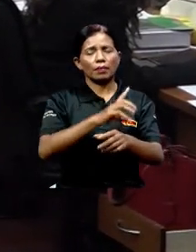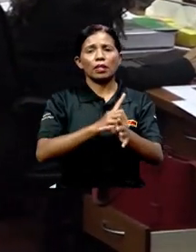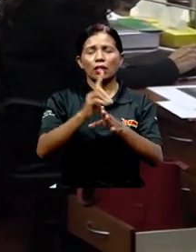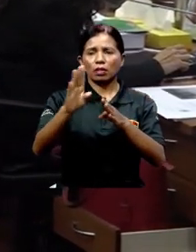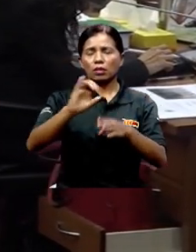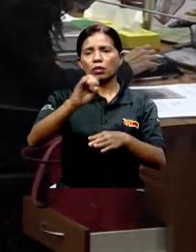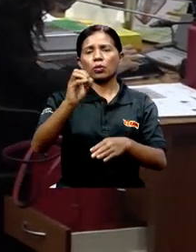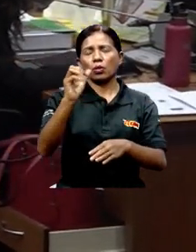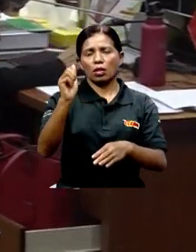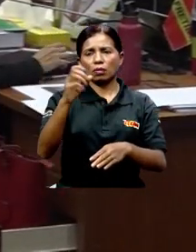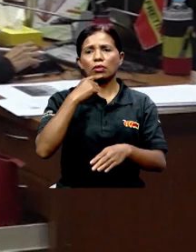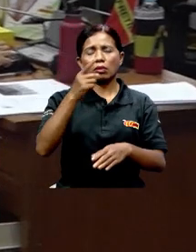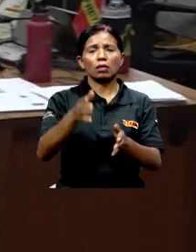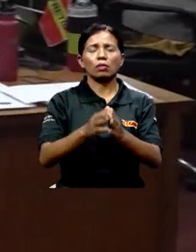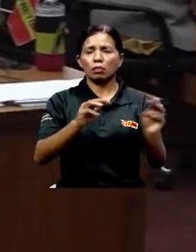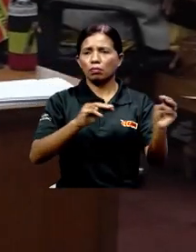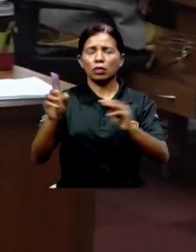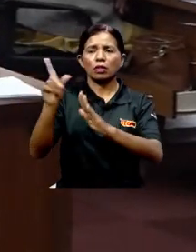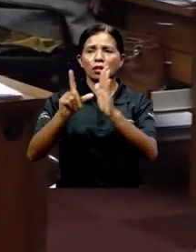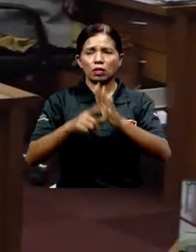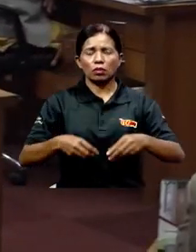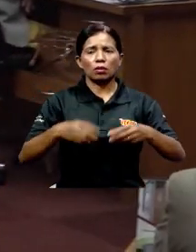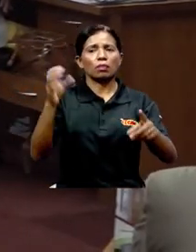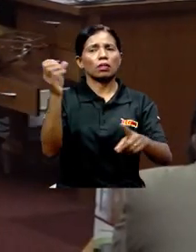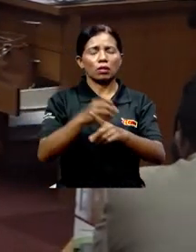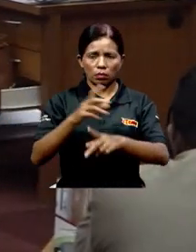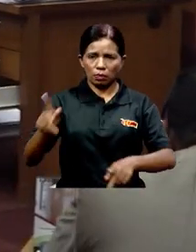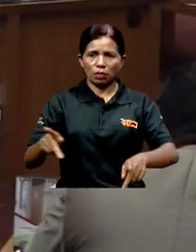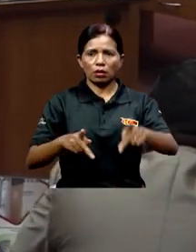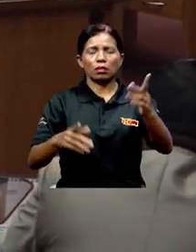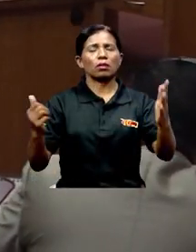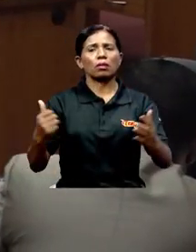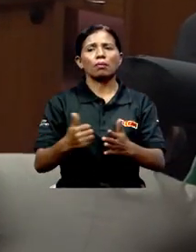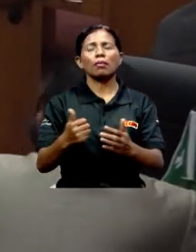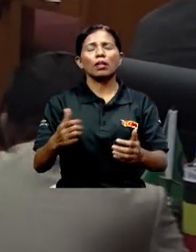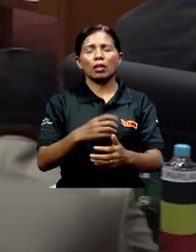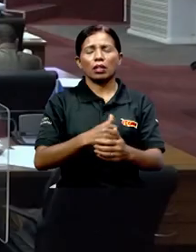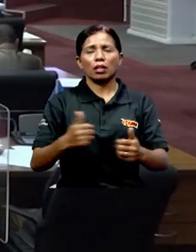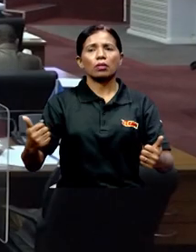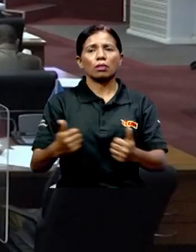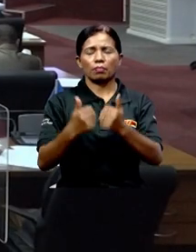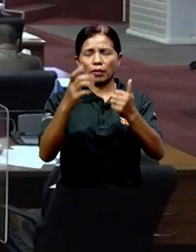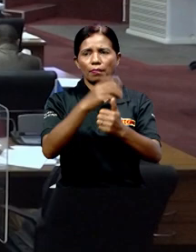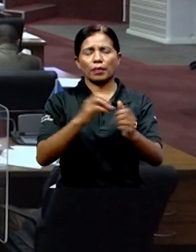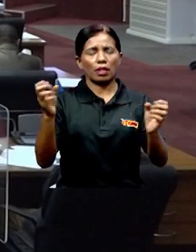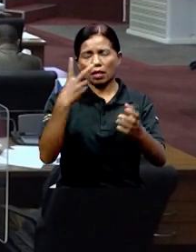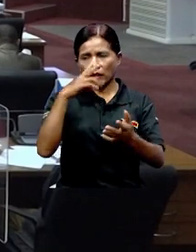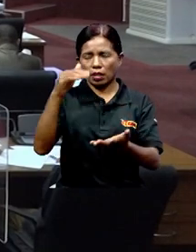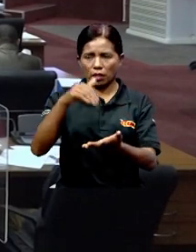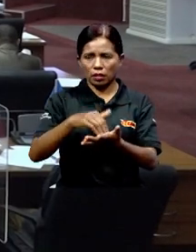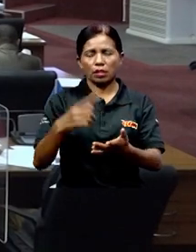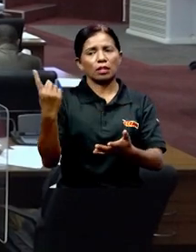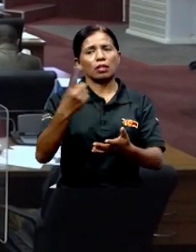João Boavida, com o governo, a muda lei, onde for oportunidade para o público, a compete. Tuir Sepat, bem gira la halo revisão se